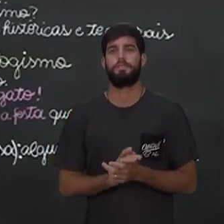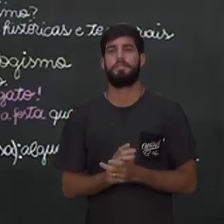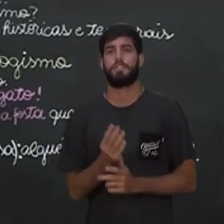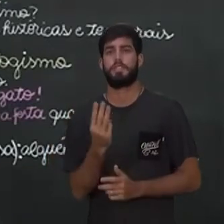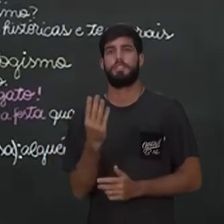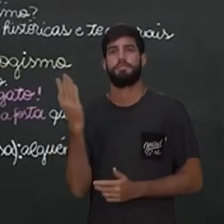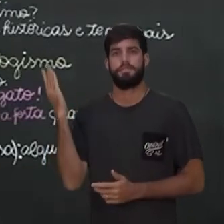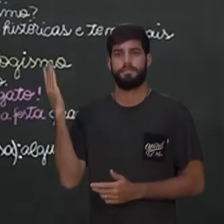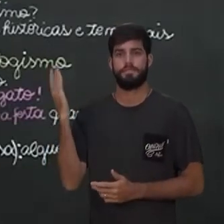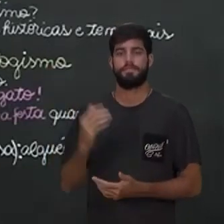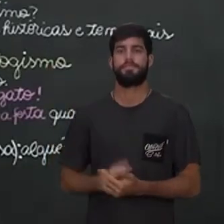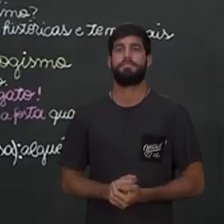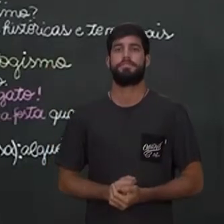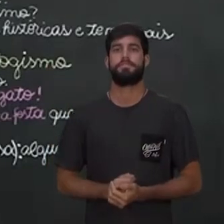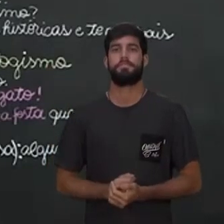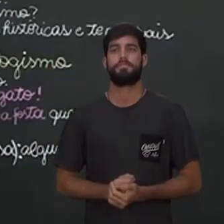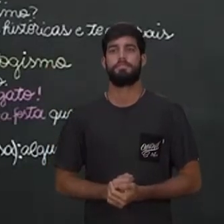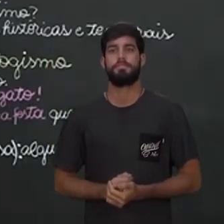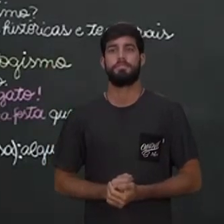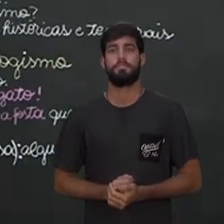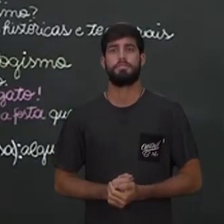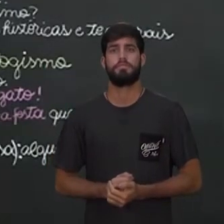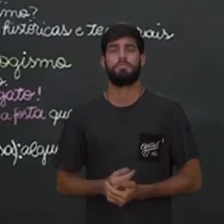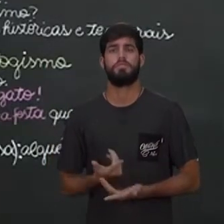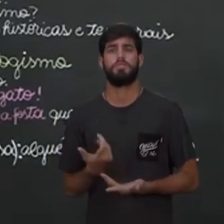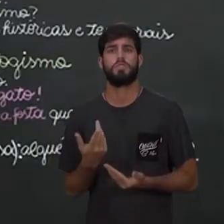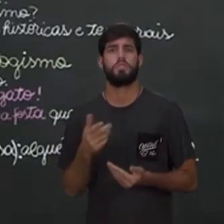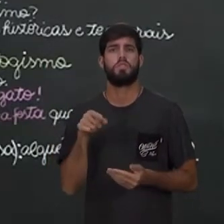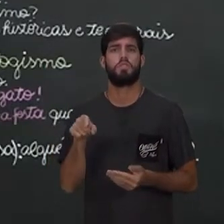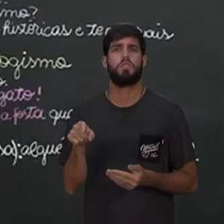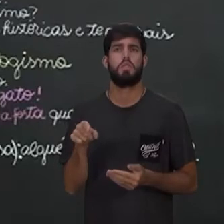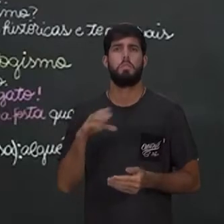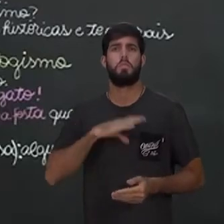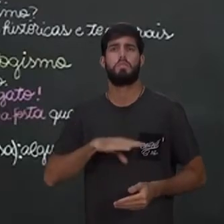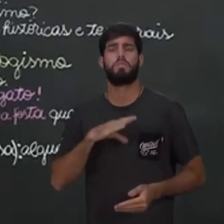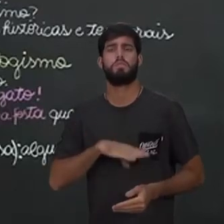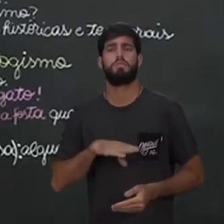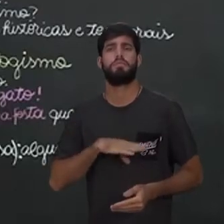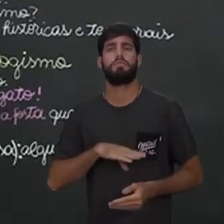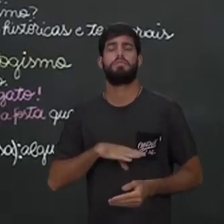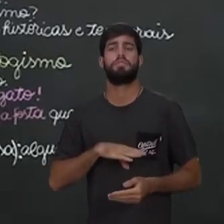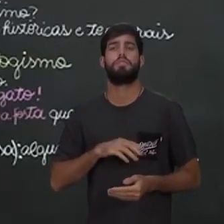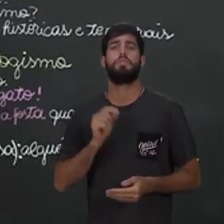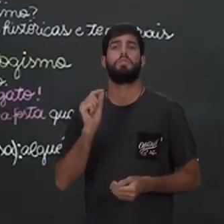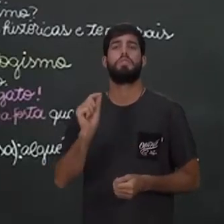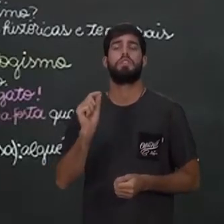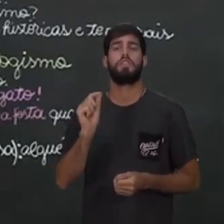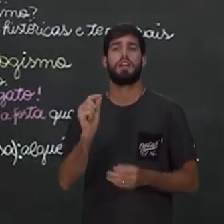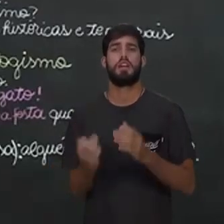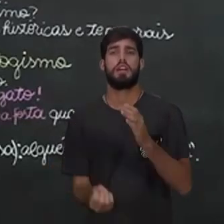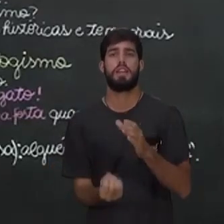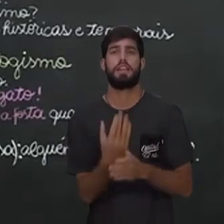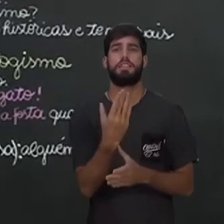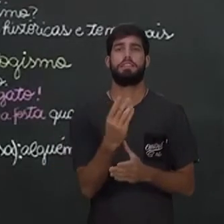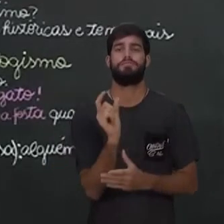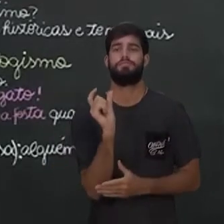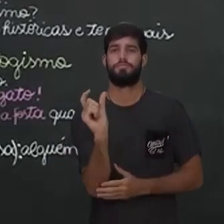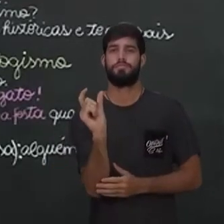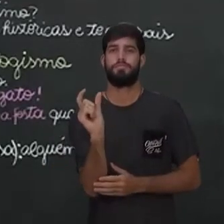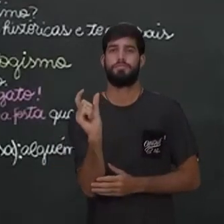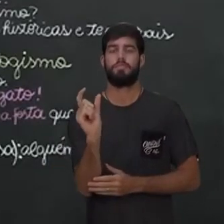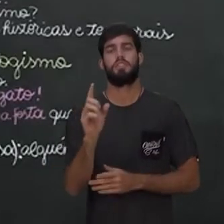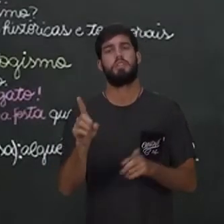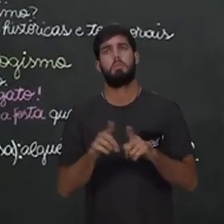o empréstimo e o neologismo. Esses processos na língua portuguesa também são chamados de processos de formação de palavras, de composição de